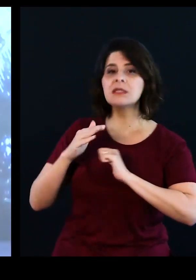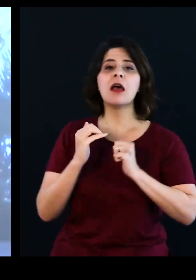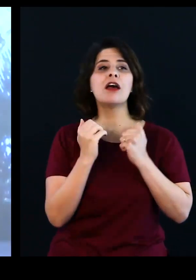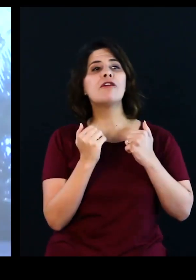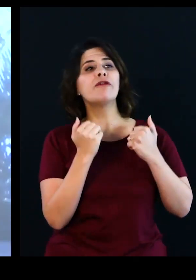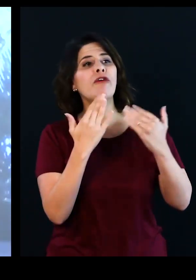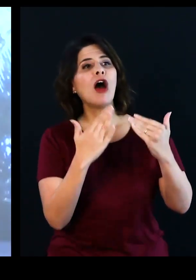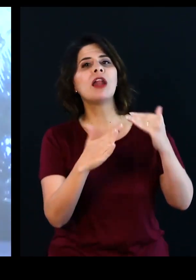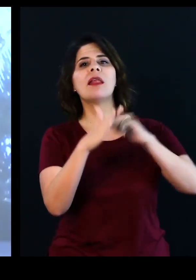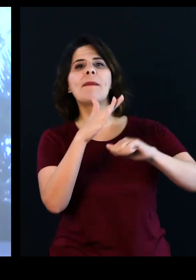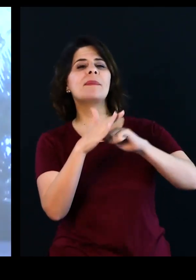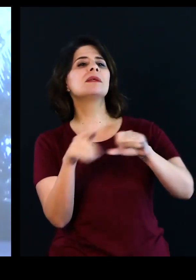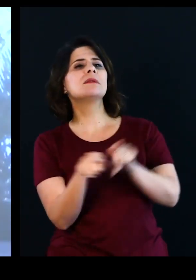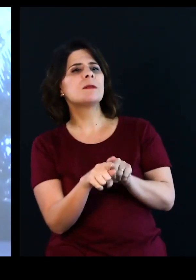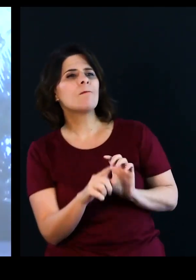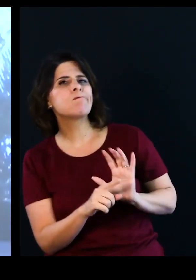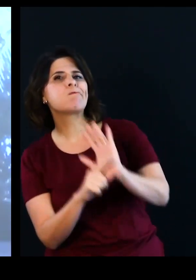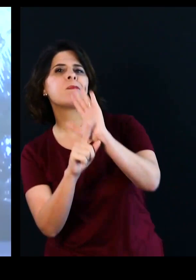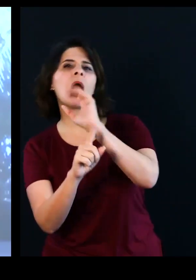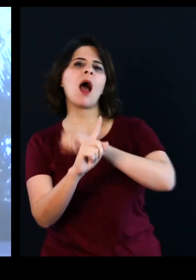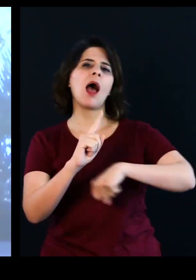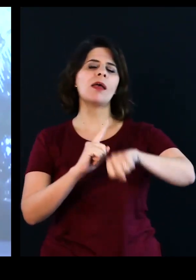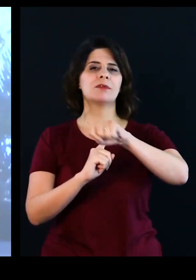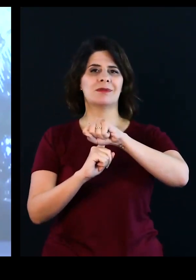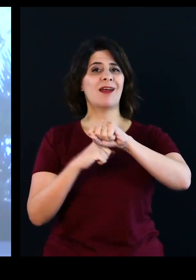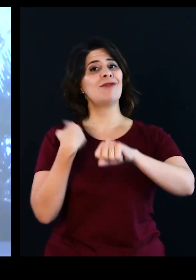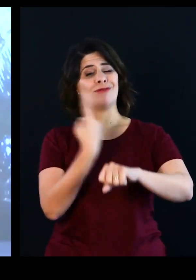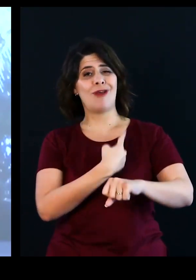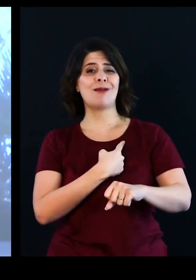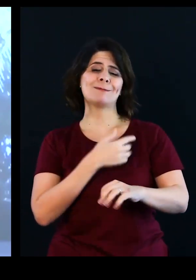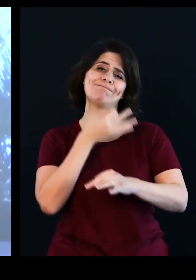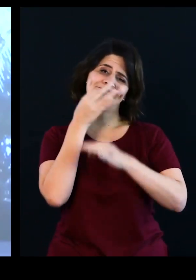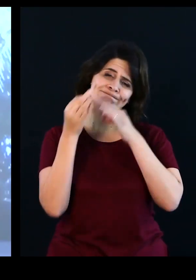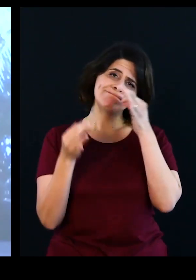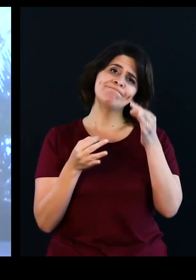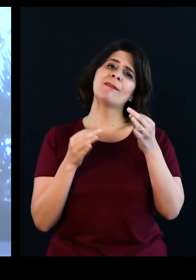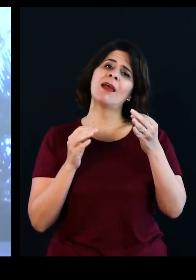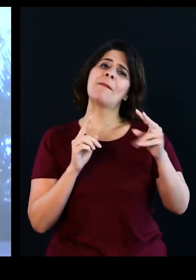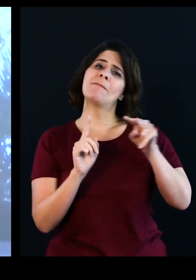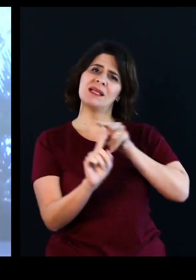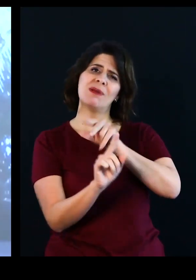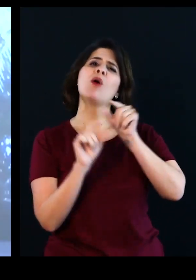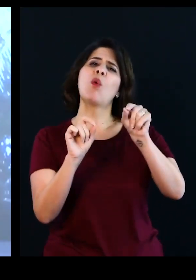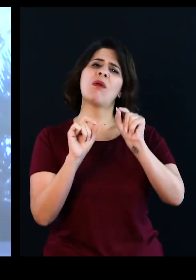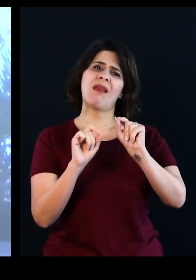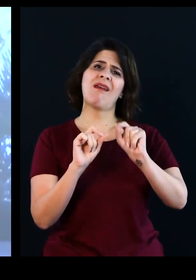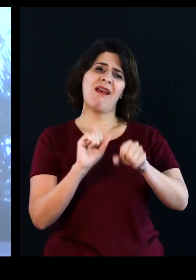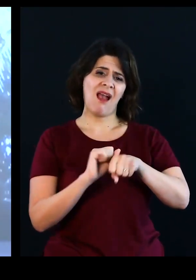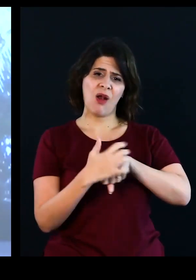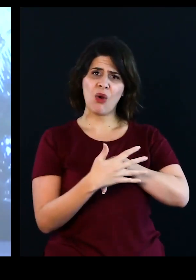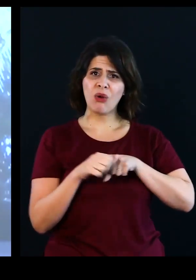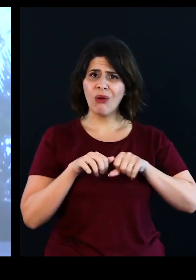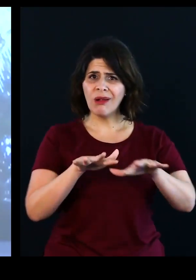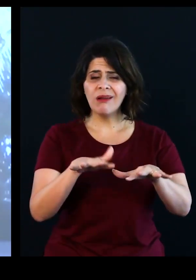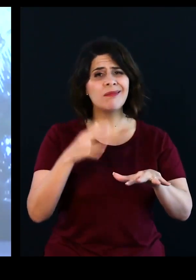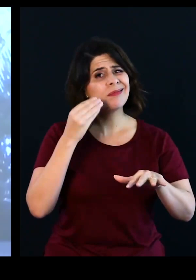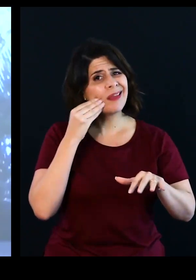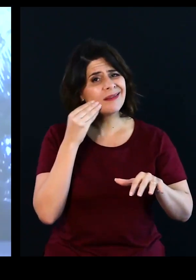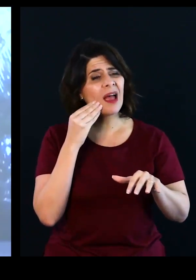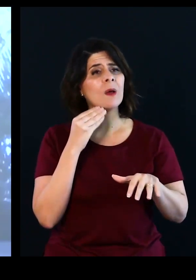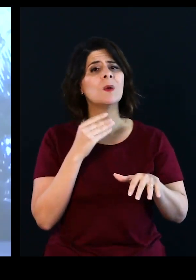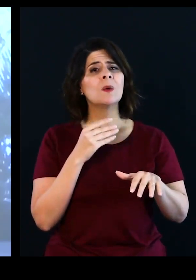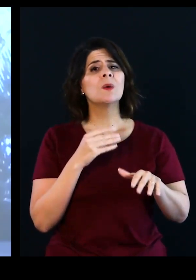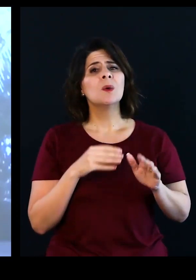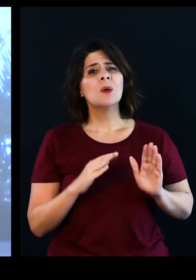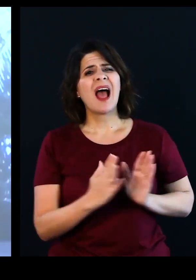toda a sociedade, dentro dessa perspectiva que a gente quer contribuir para o enfrentamento da pandemia e que, diga-se de passagem,